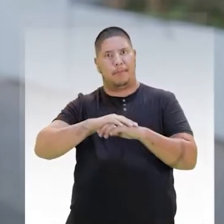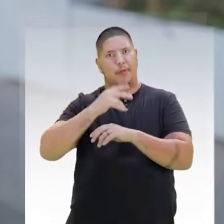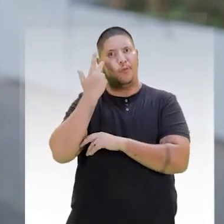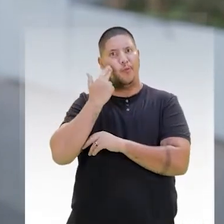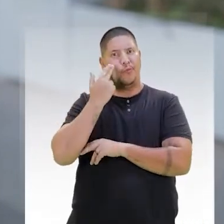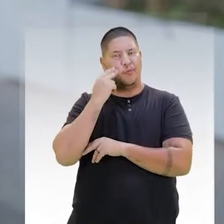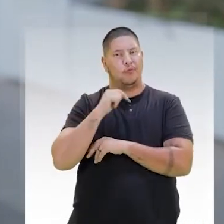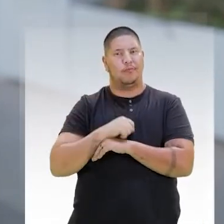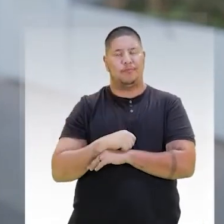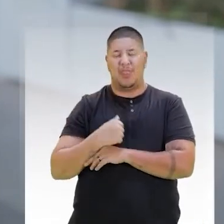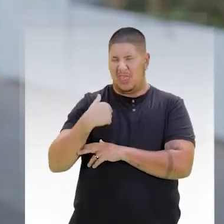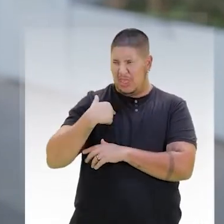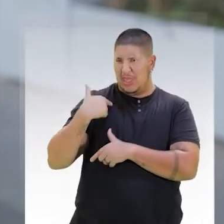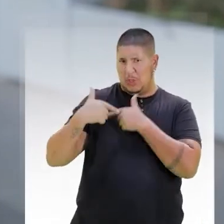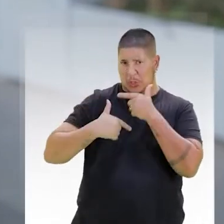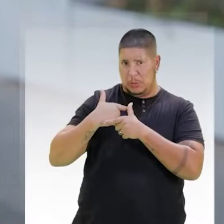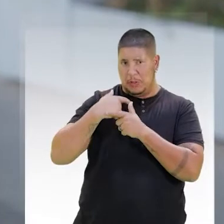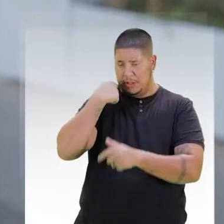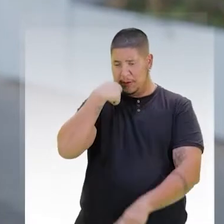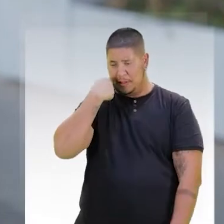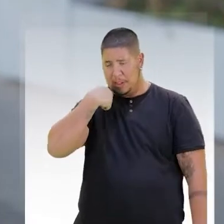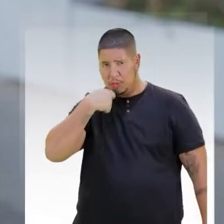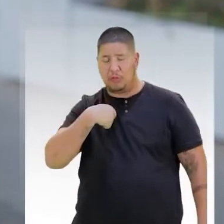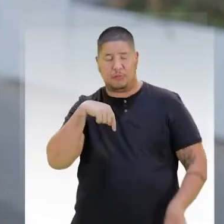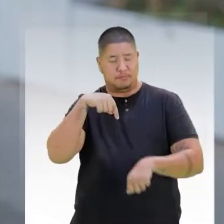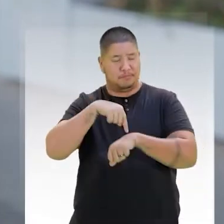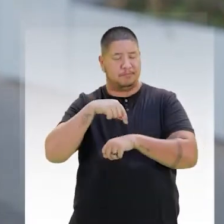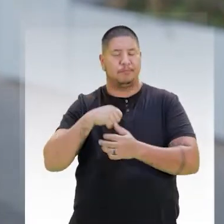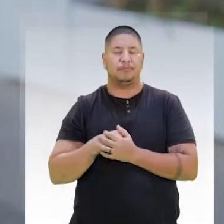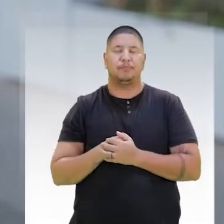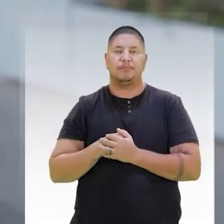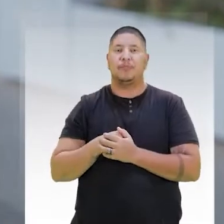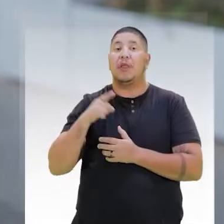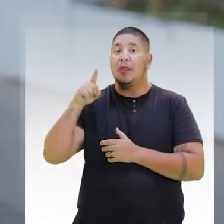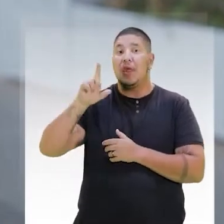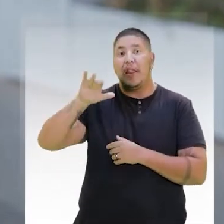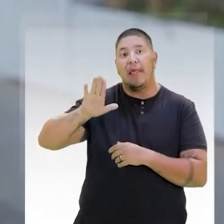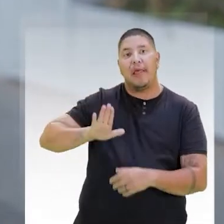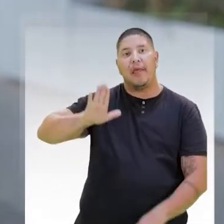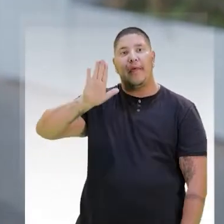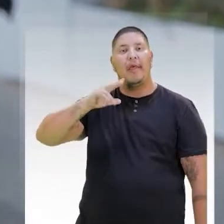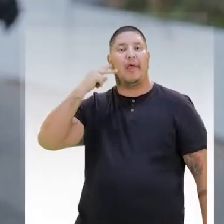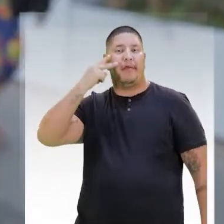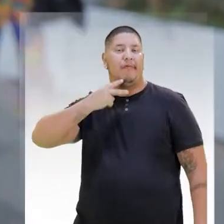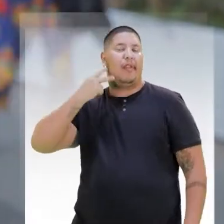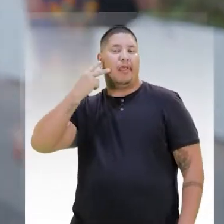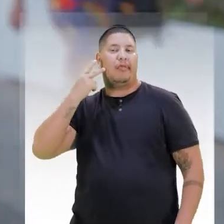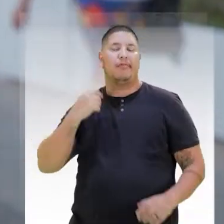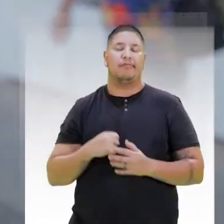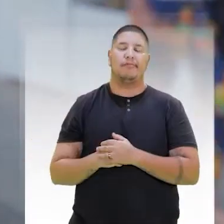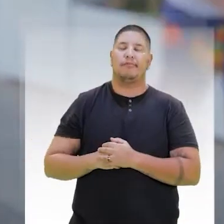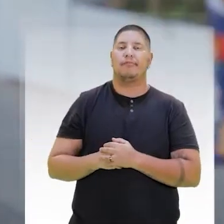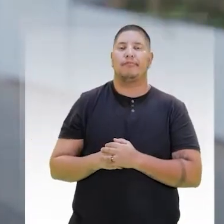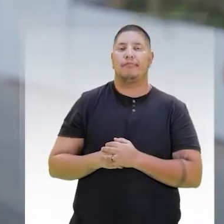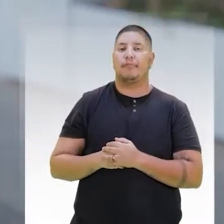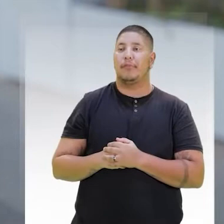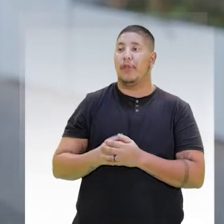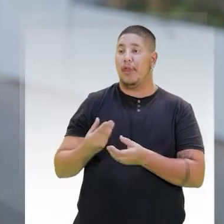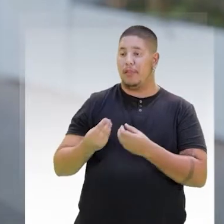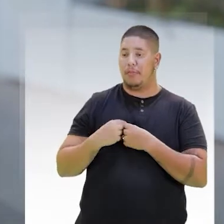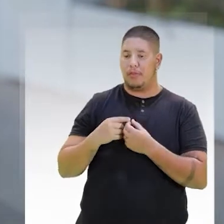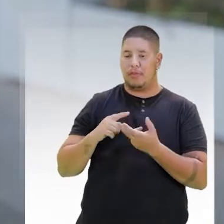imagina. Eu trabalhava para um dentista nessa época, né? E ele estava sendo candidato a vereador da cidade. Ele me